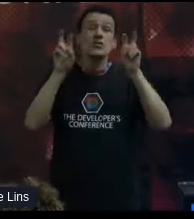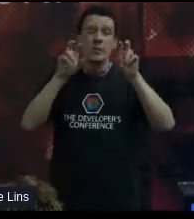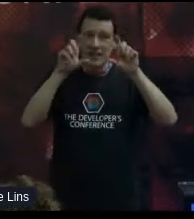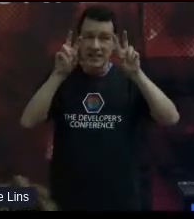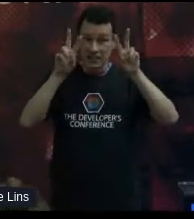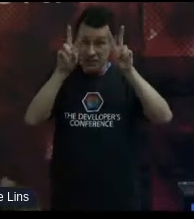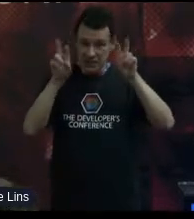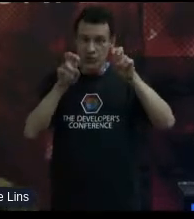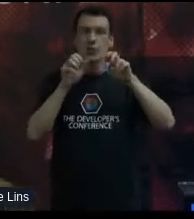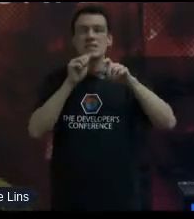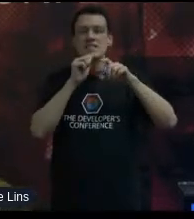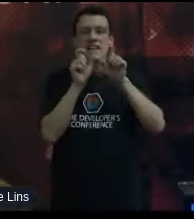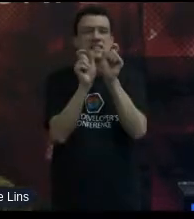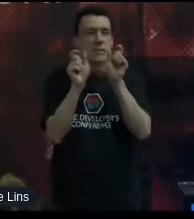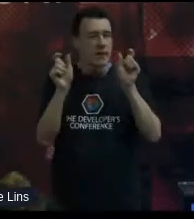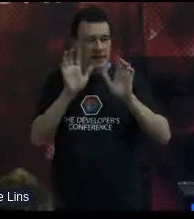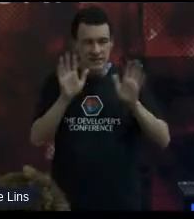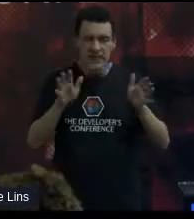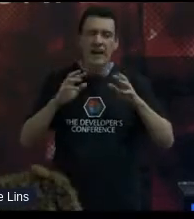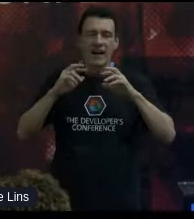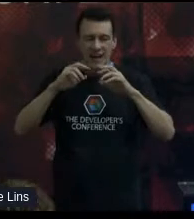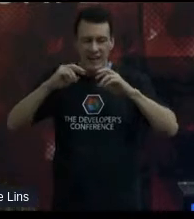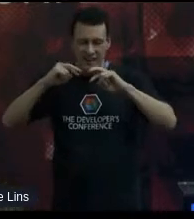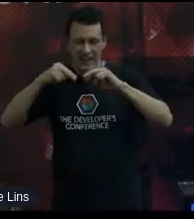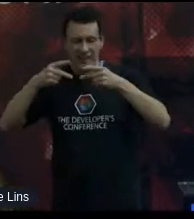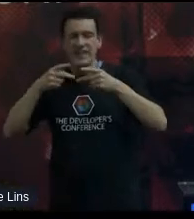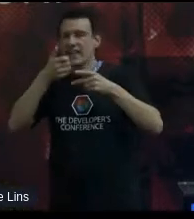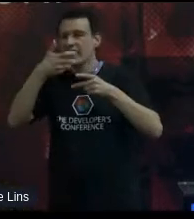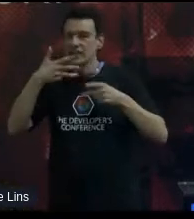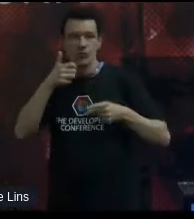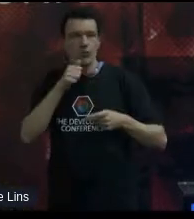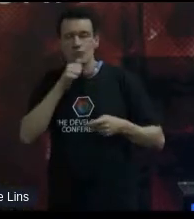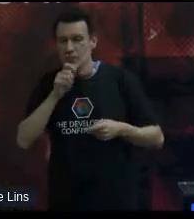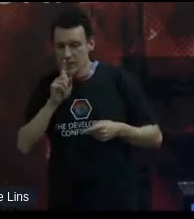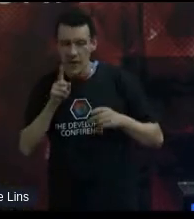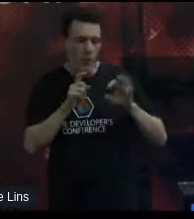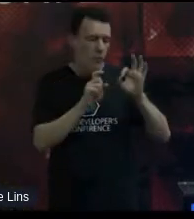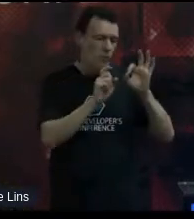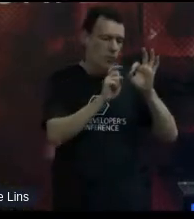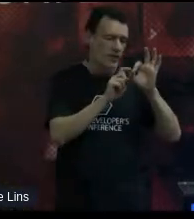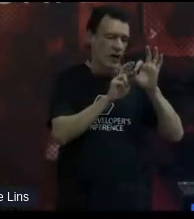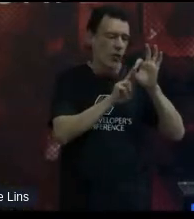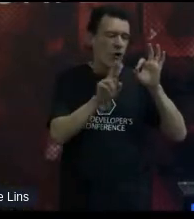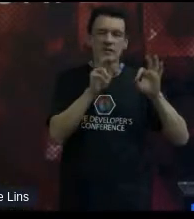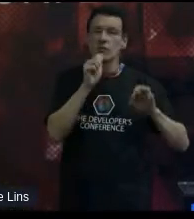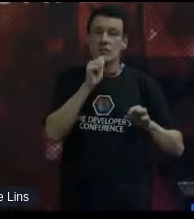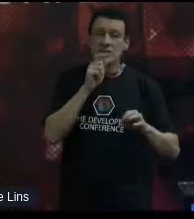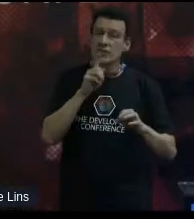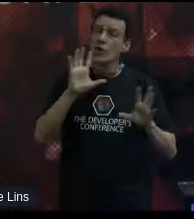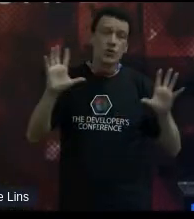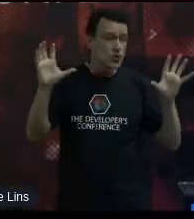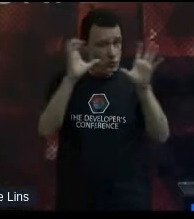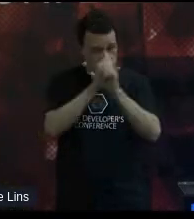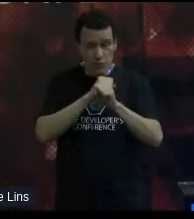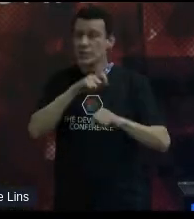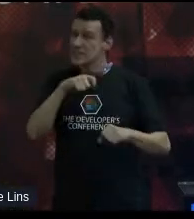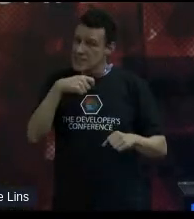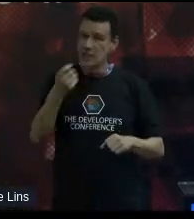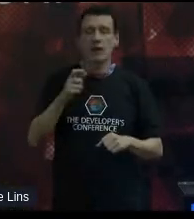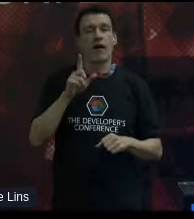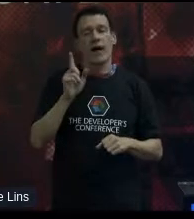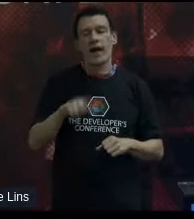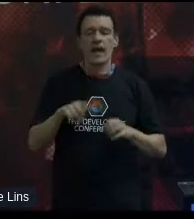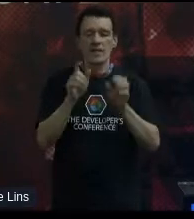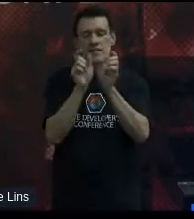sem descrição, botão sem rótulo, a gente está falando basicamente de semântica, né, Flávio? Tudo está